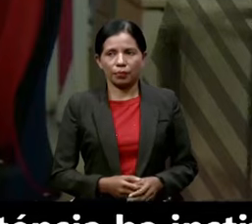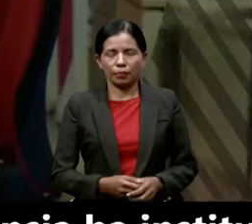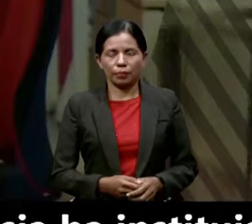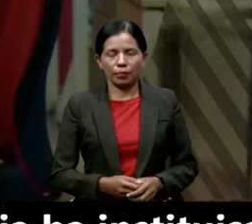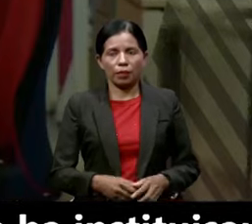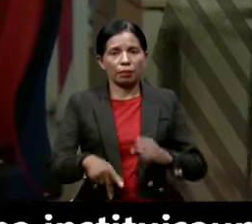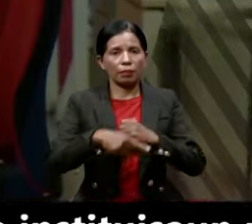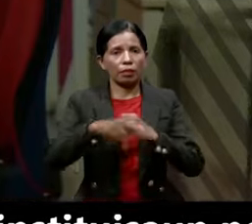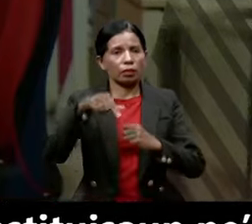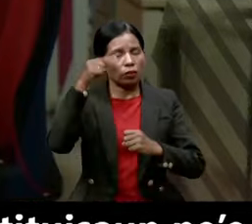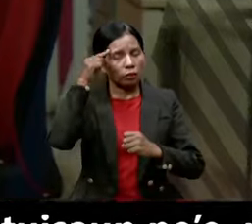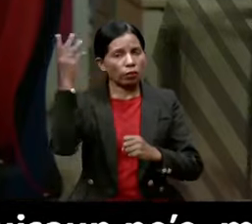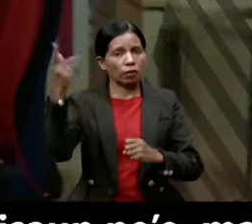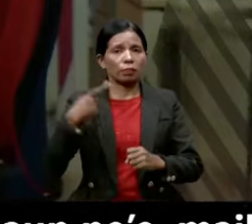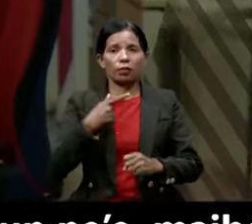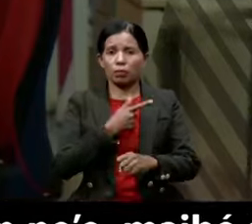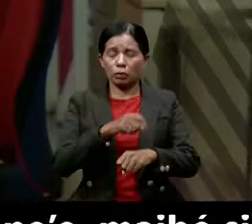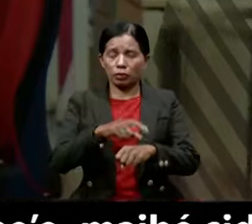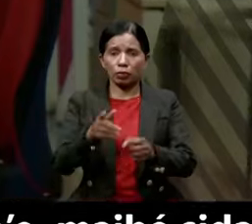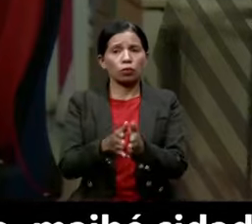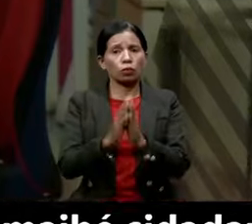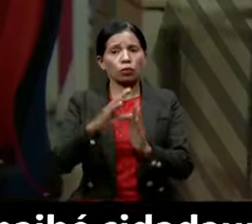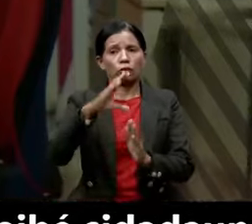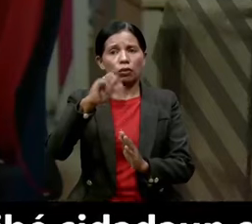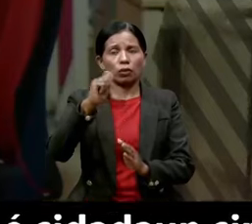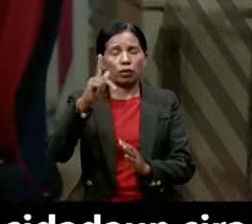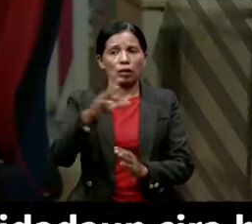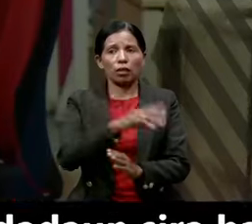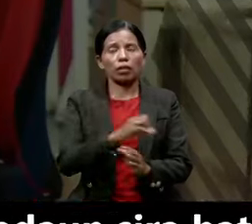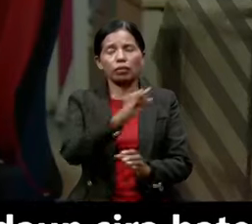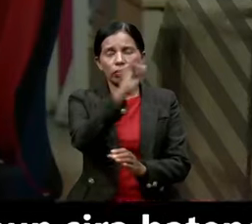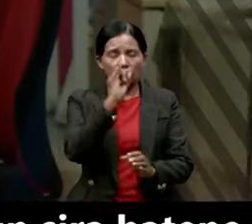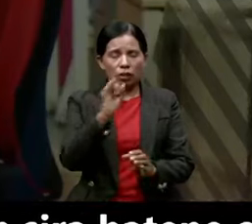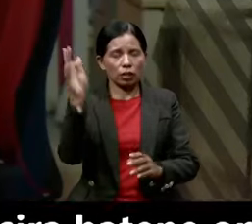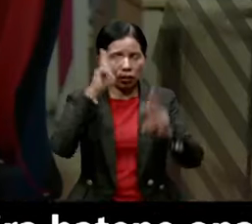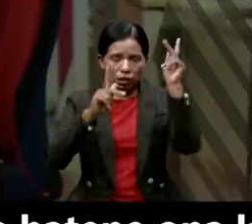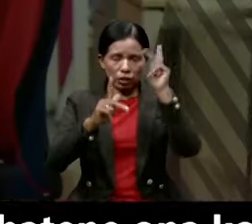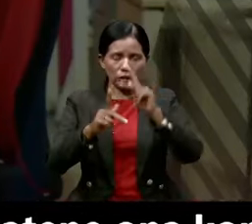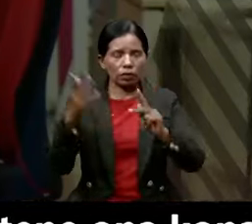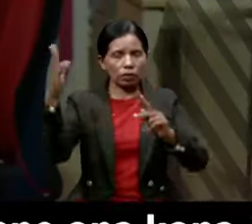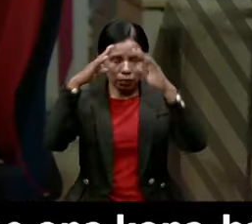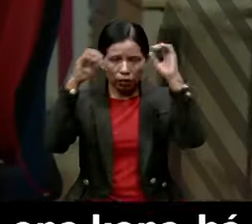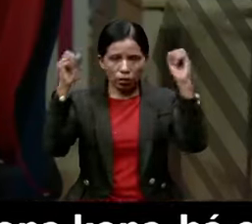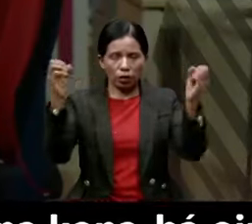Bancada Governo e Parlamento Nacional, Husukak, investiga caso residência presidente autoridade e a Fulolo